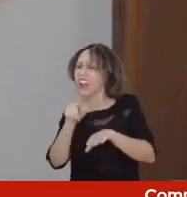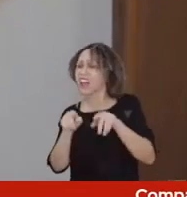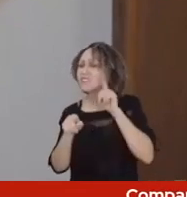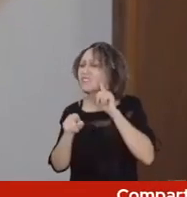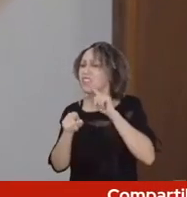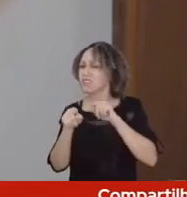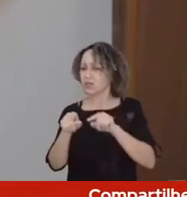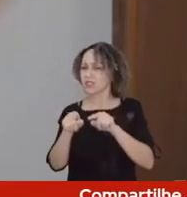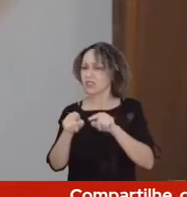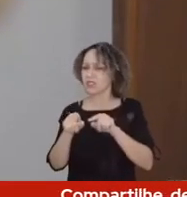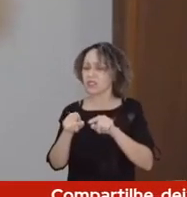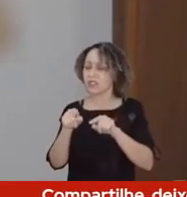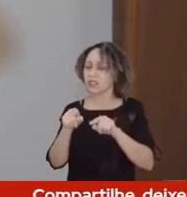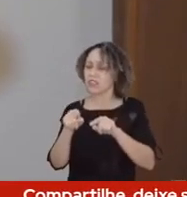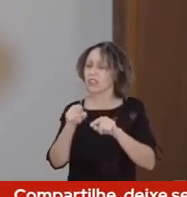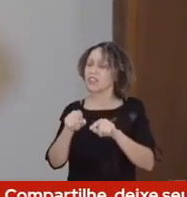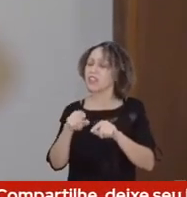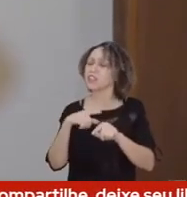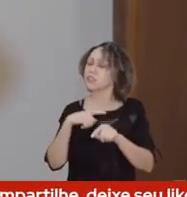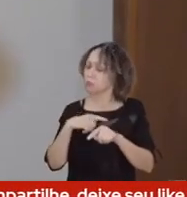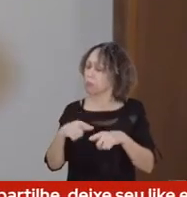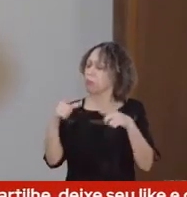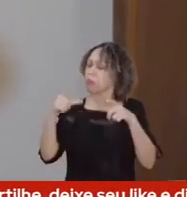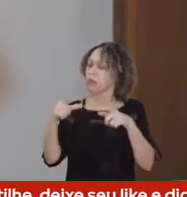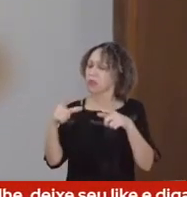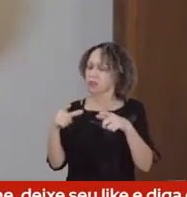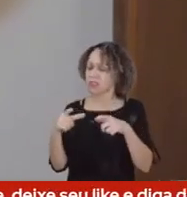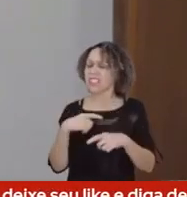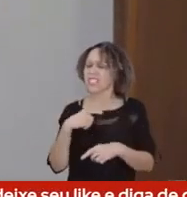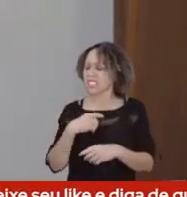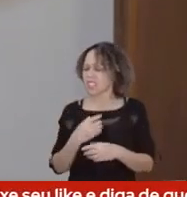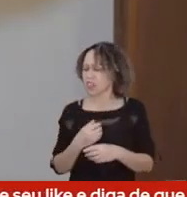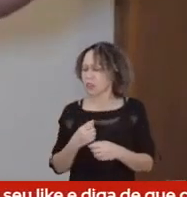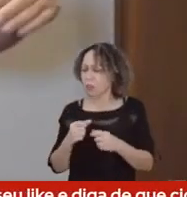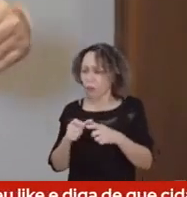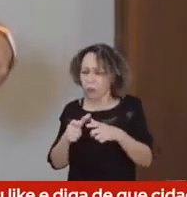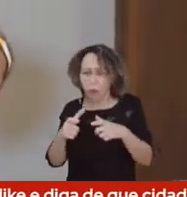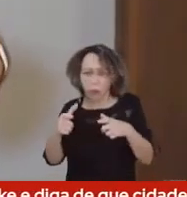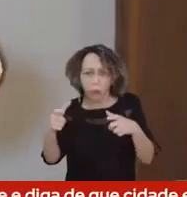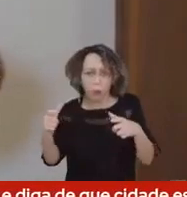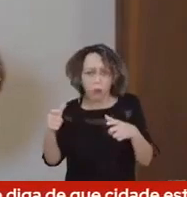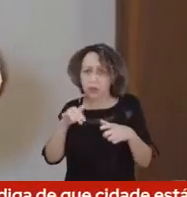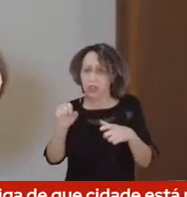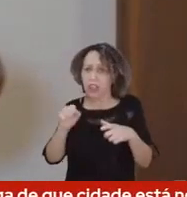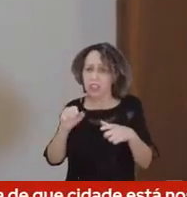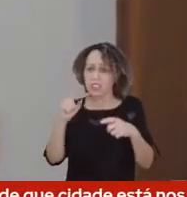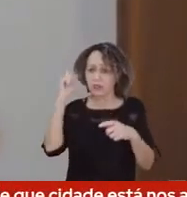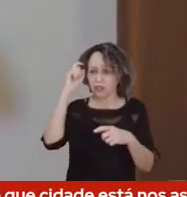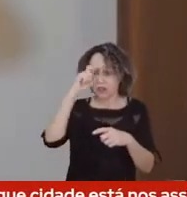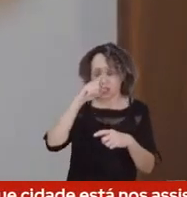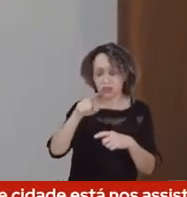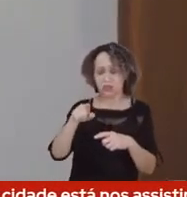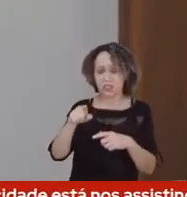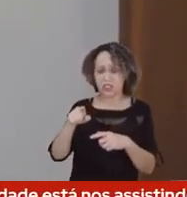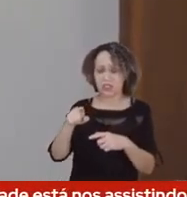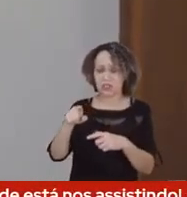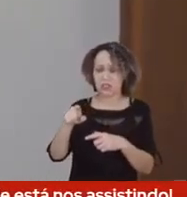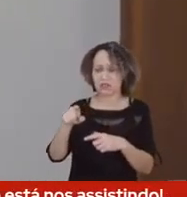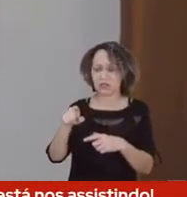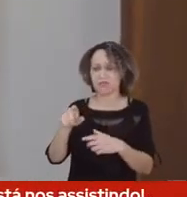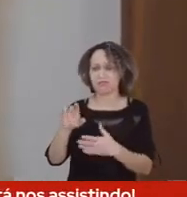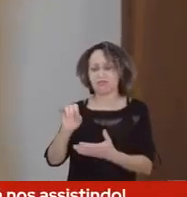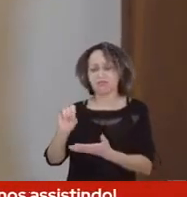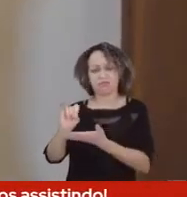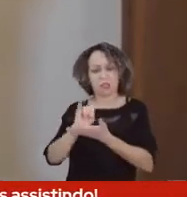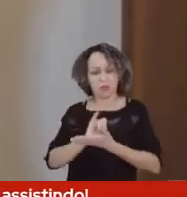com dificuldade de exportar, por conta de falta de infraestrutura de portos. Com isso, o preço do gás dos Estados Unidos caiu. Eu cobrava um preço